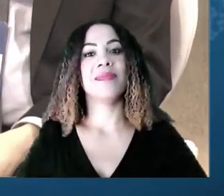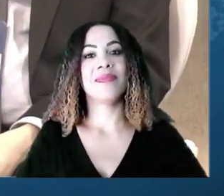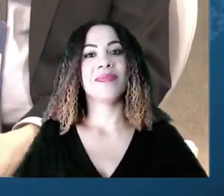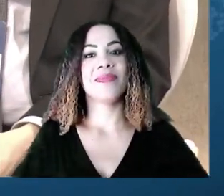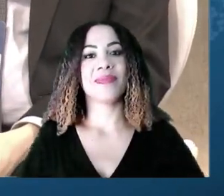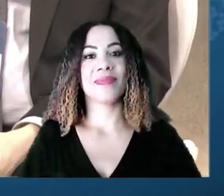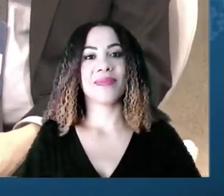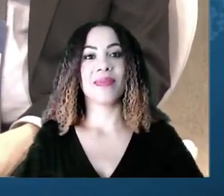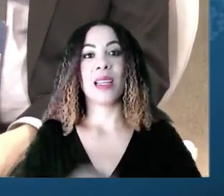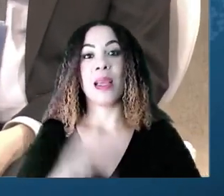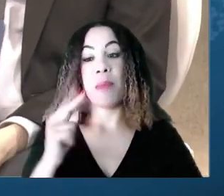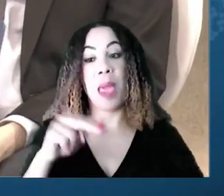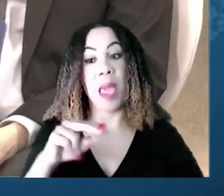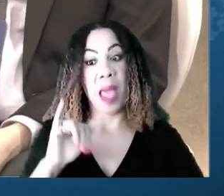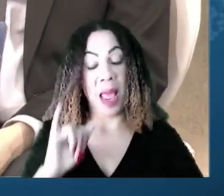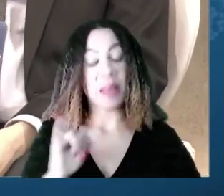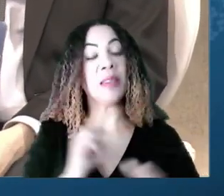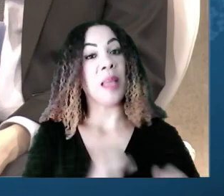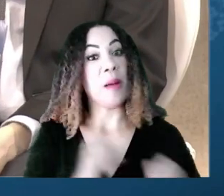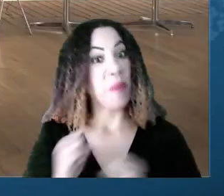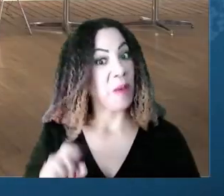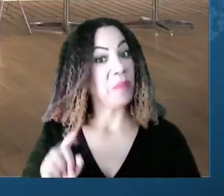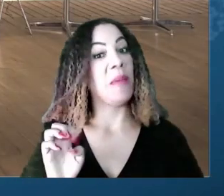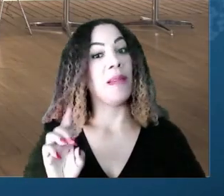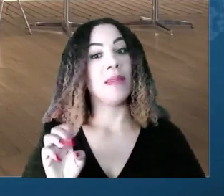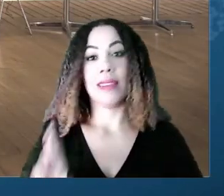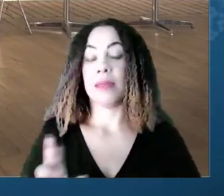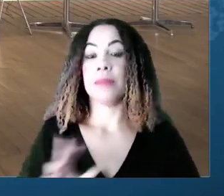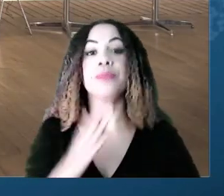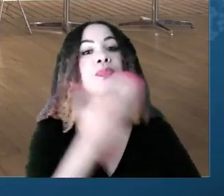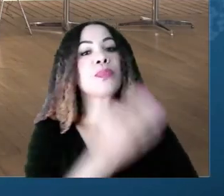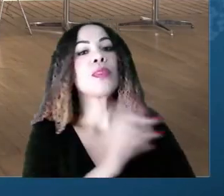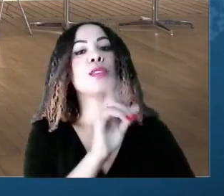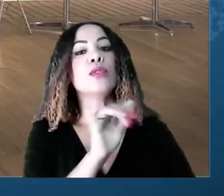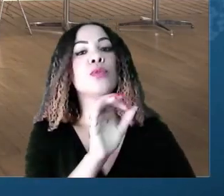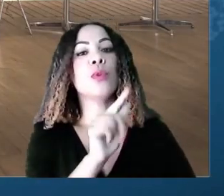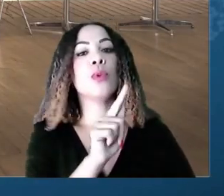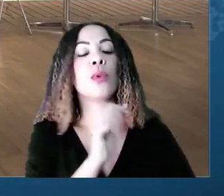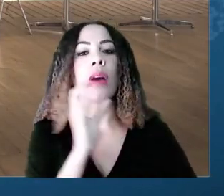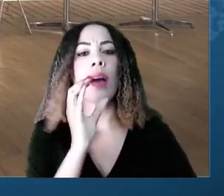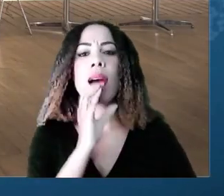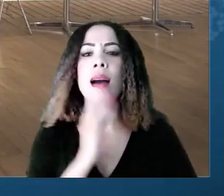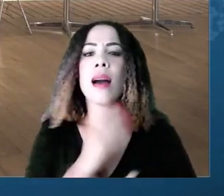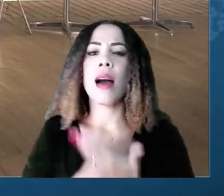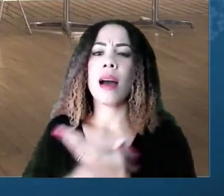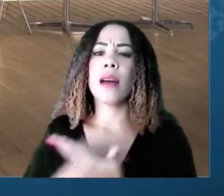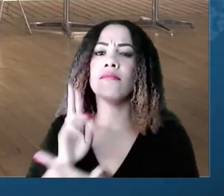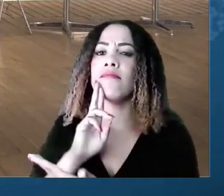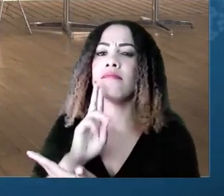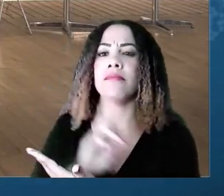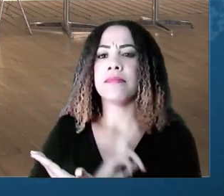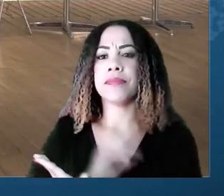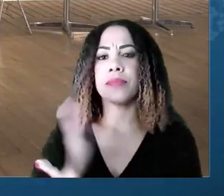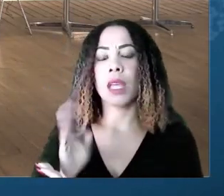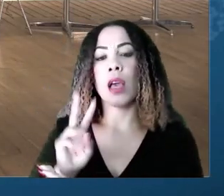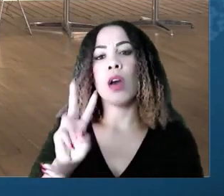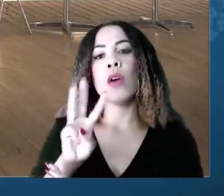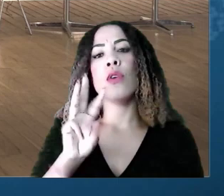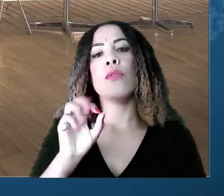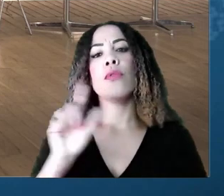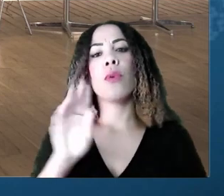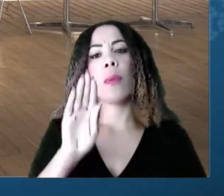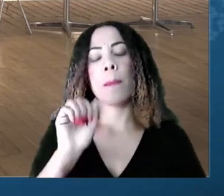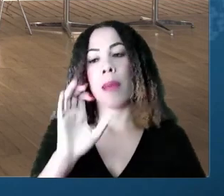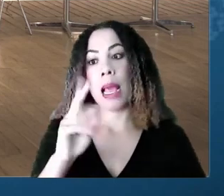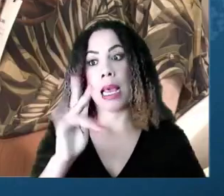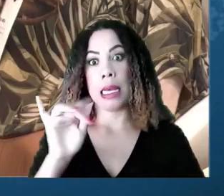PNI está poderoso, Éder. Diogo, rapidamente, a Wolbachia é algo que nós podemos também contar como